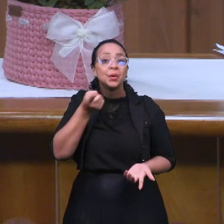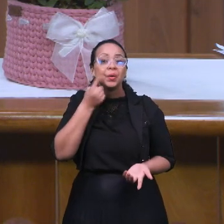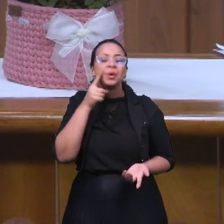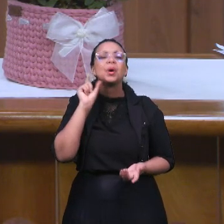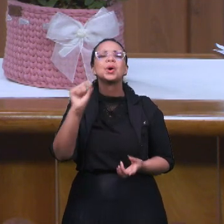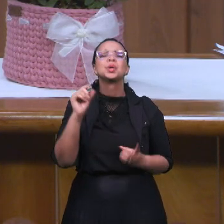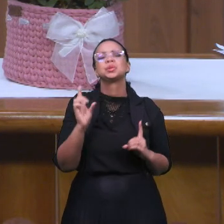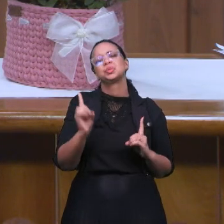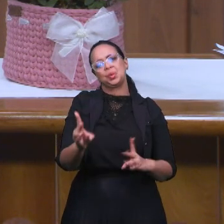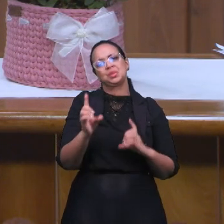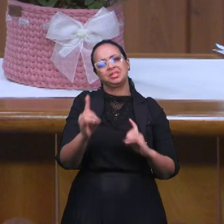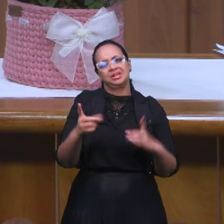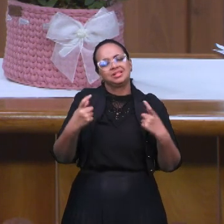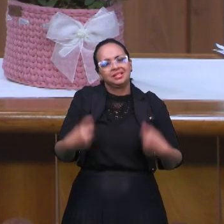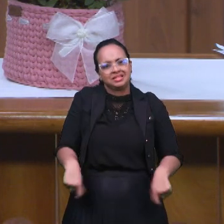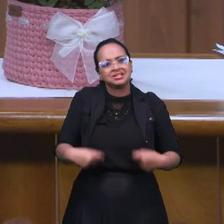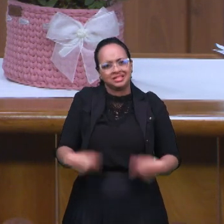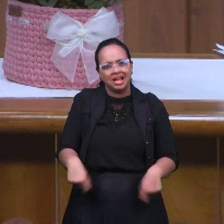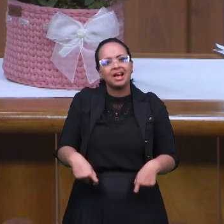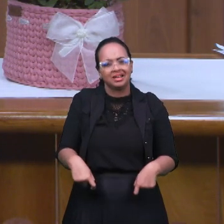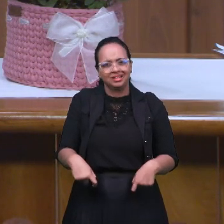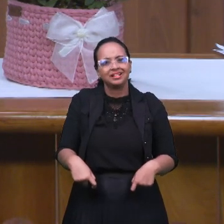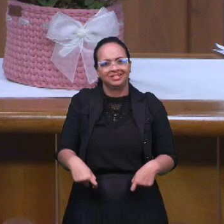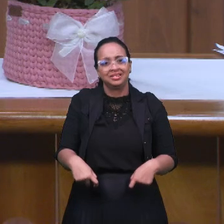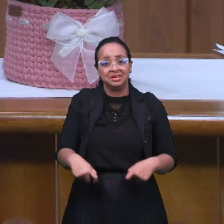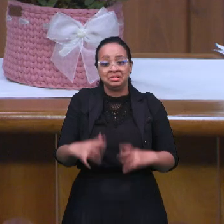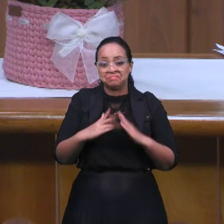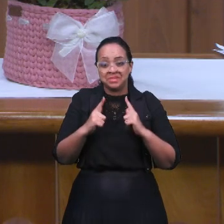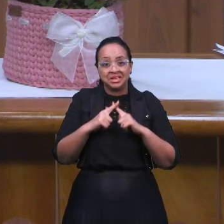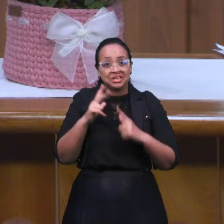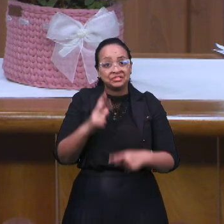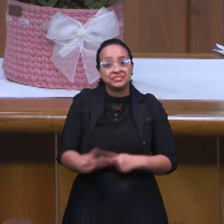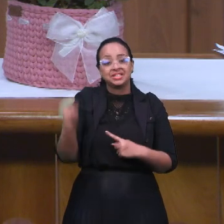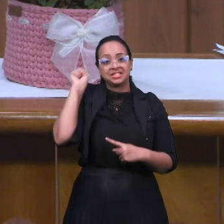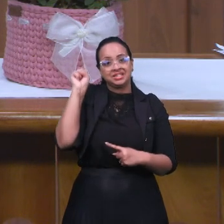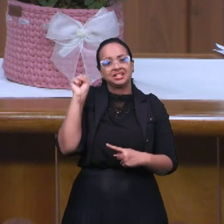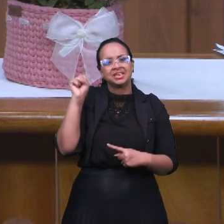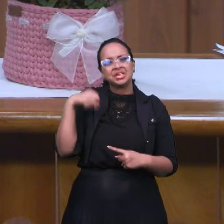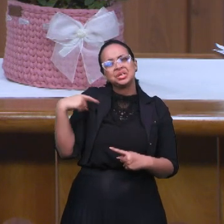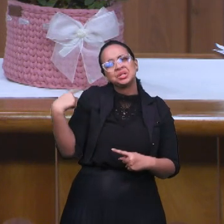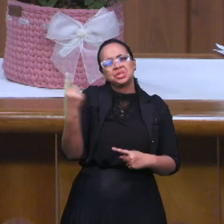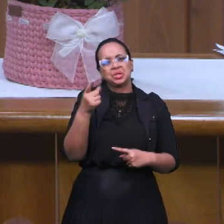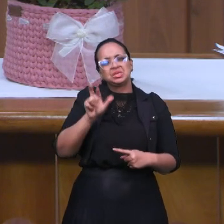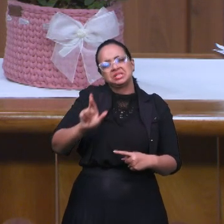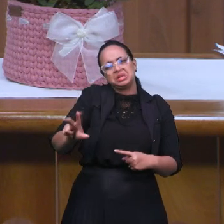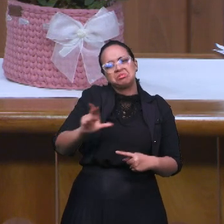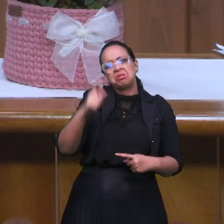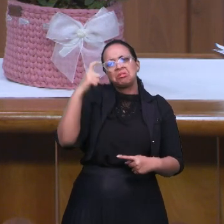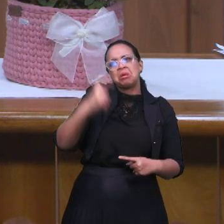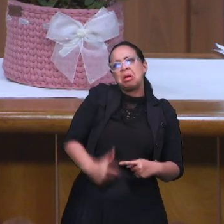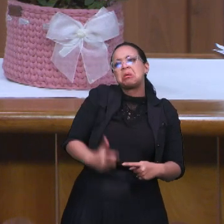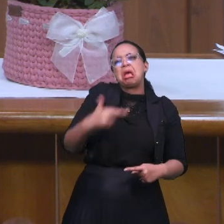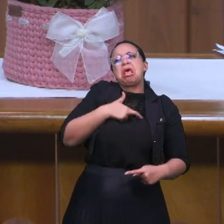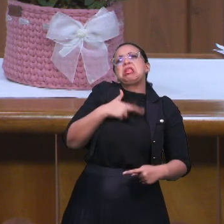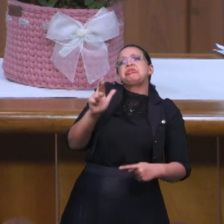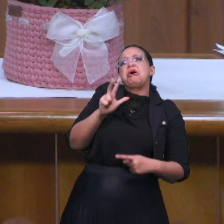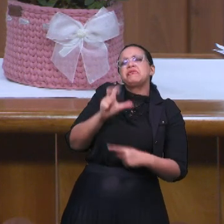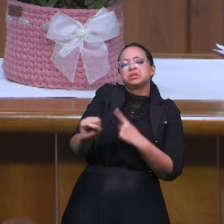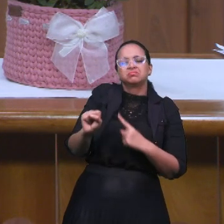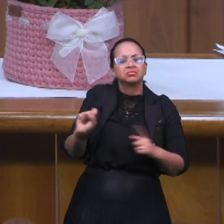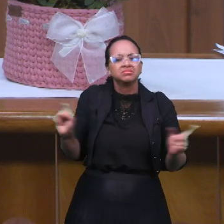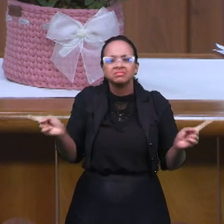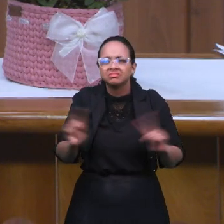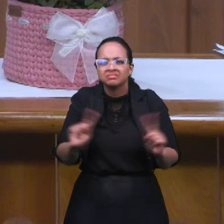doutrinas necessárias para uma igreja vencer. Nós não estamos aqui para ver, a nossa religião vai vencer, não. A